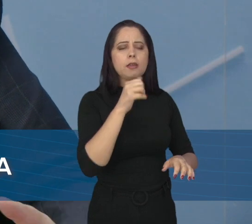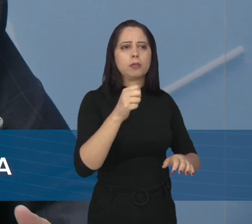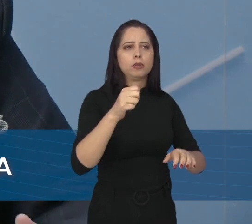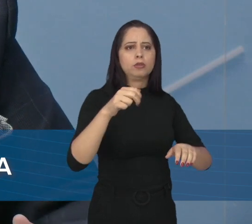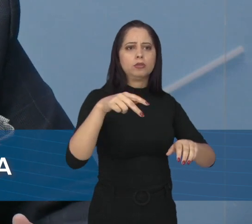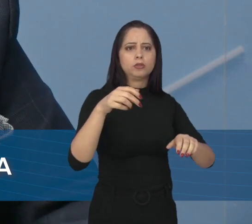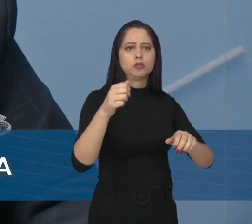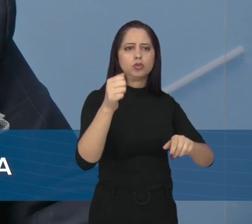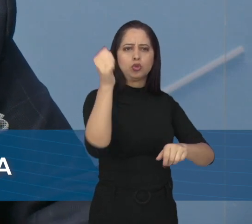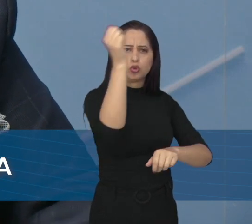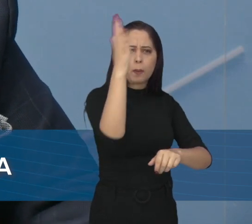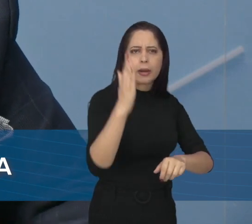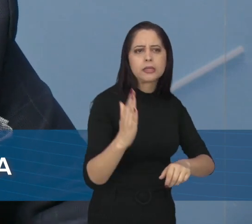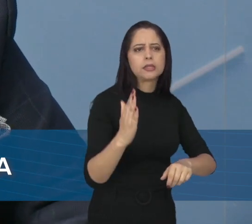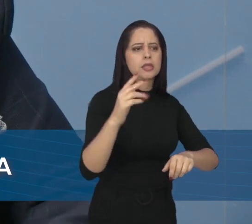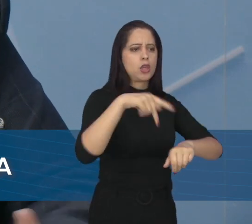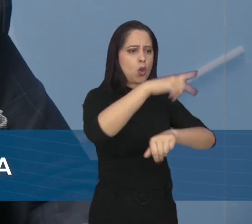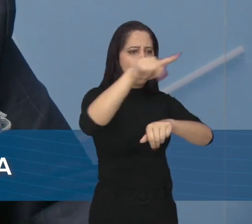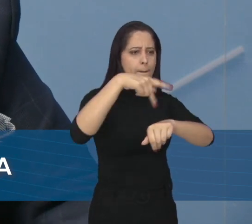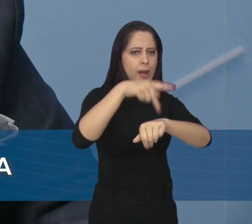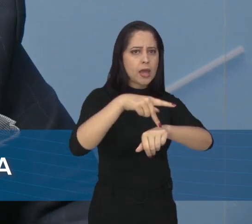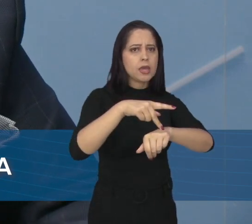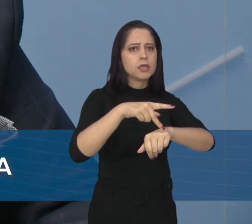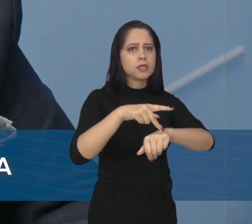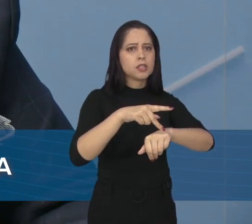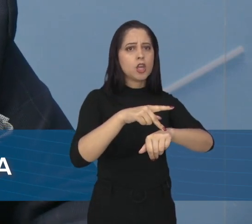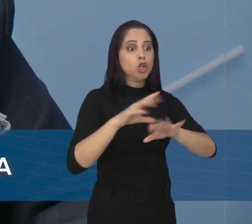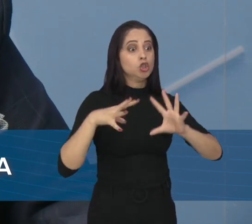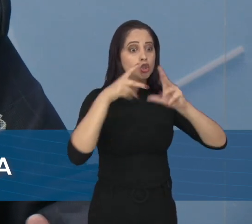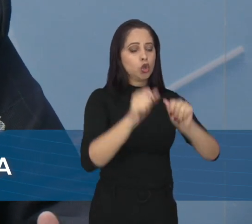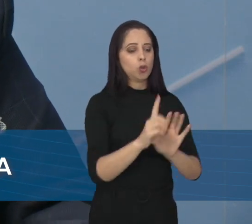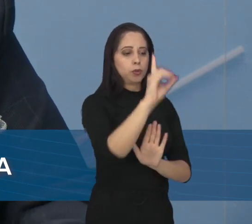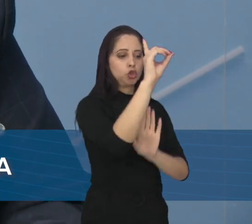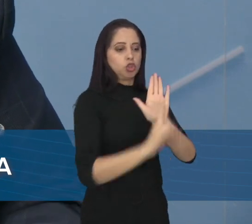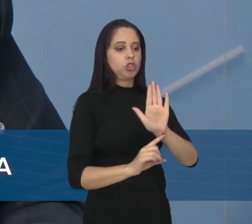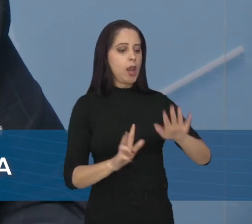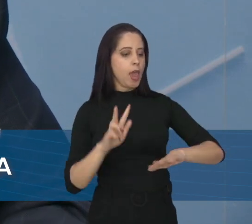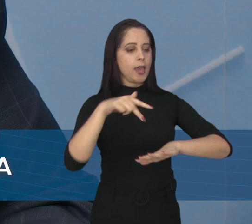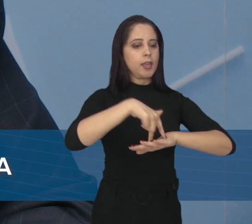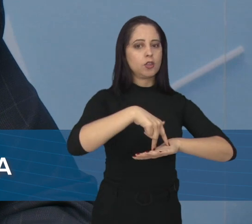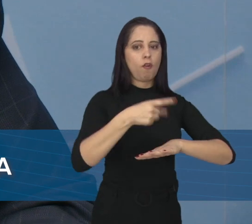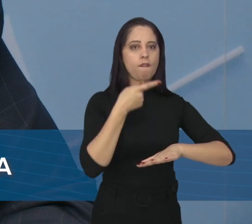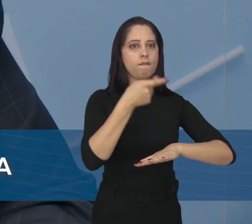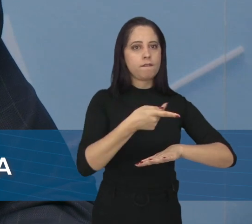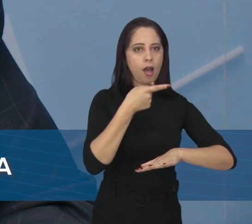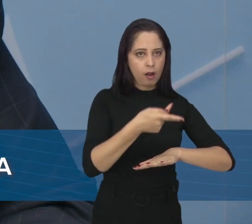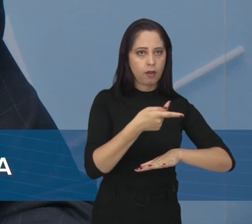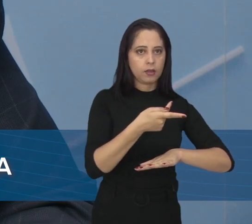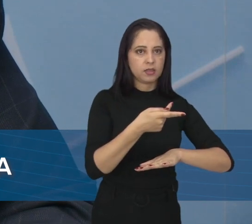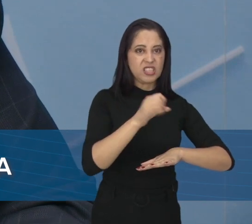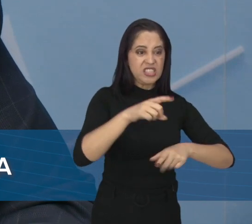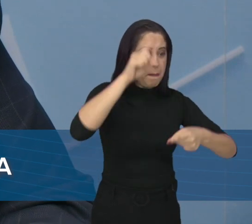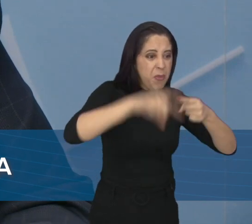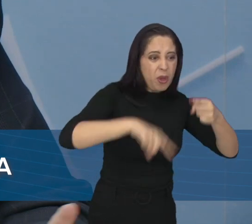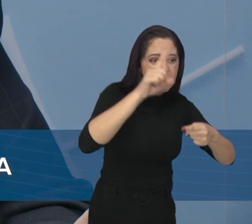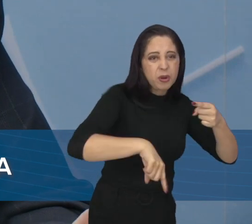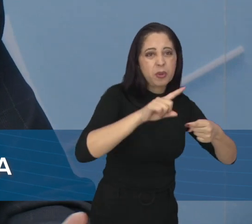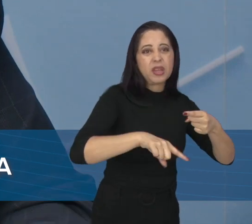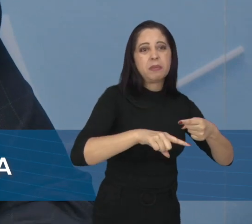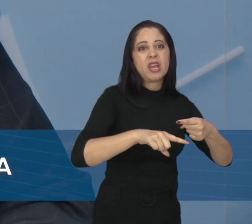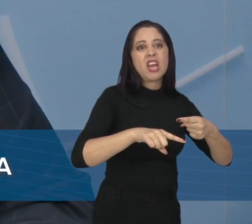você tolhe a liberdade, tolhe o direito de fala de quem quer que seja, nós estamos regredindo enquanto sociedade. É uma